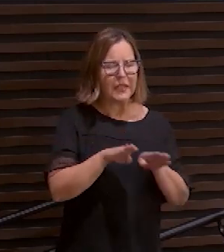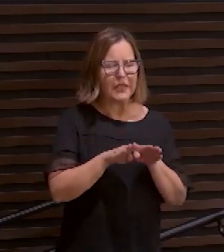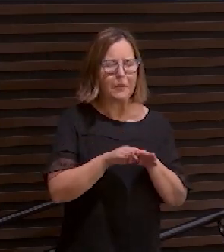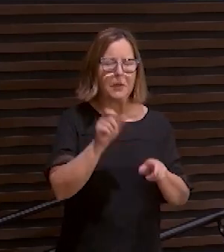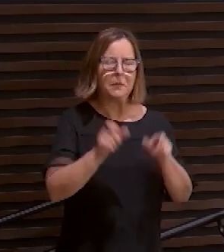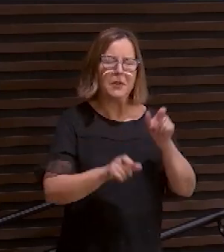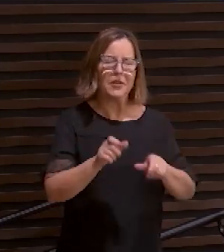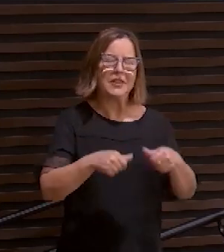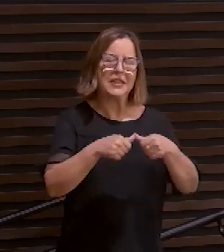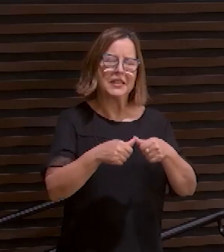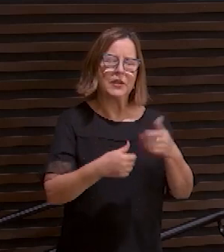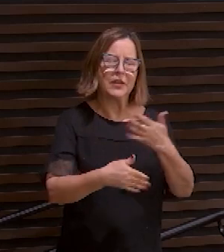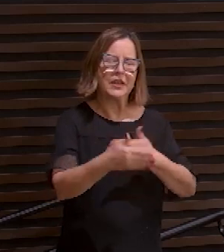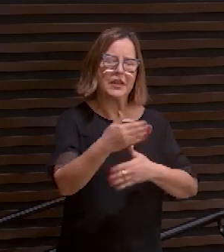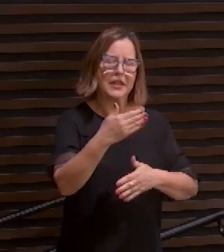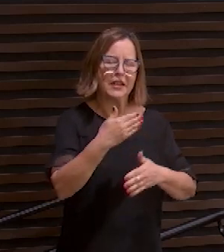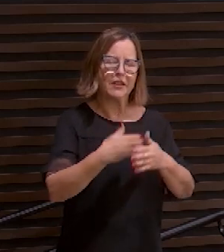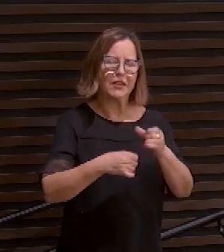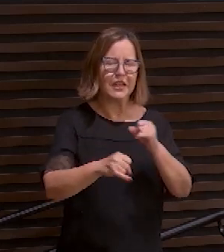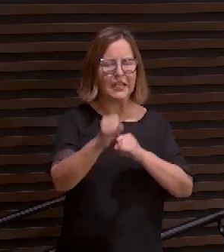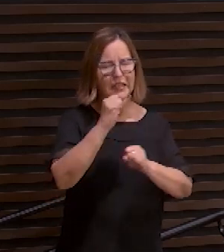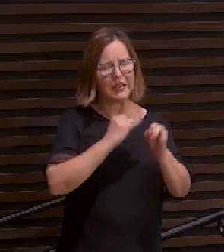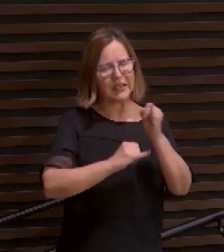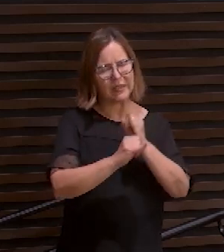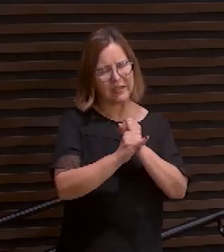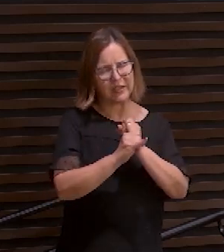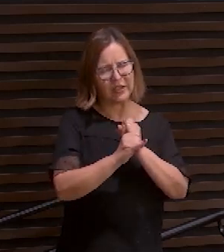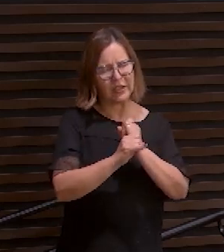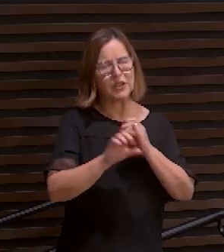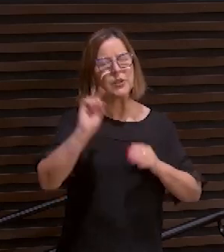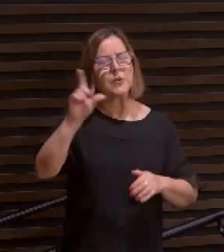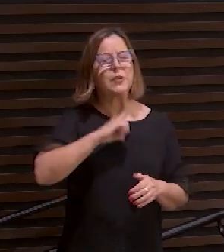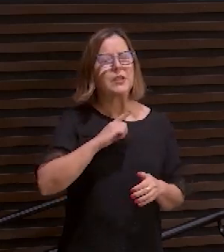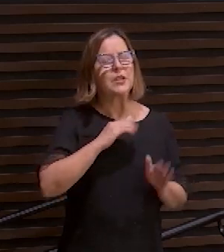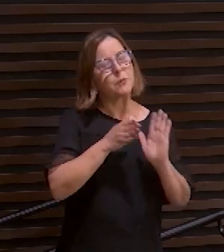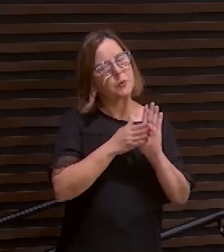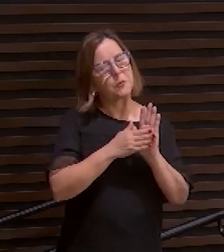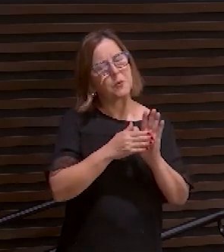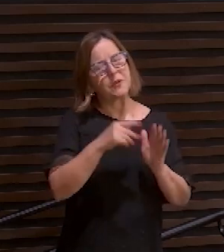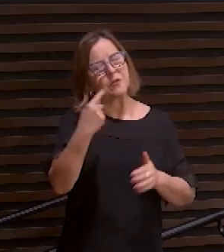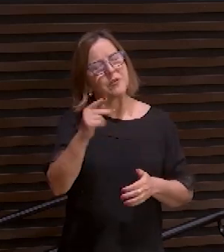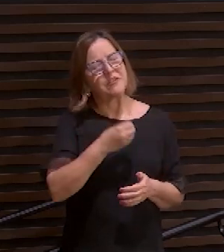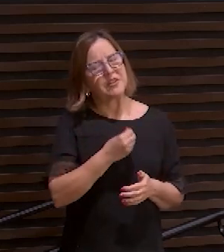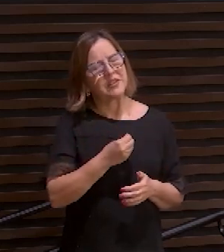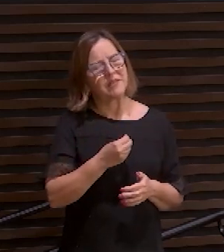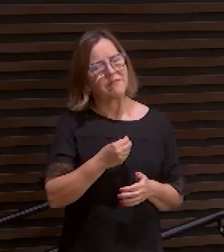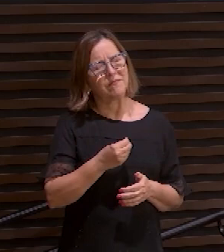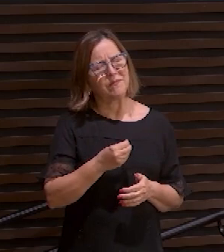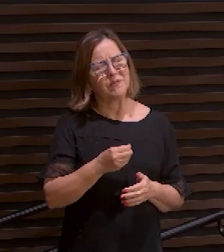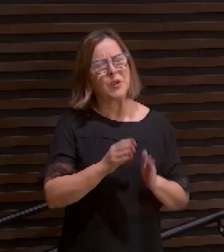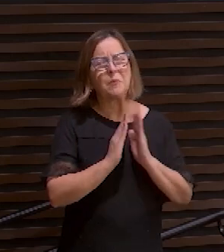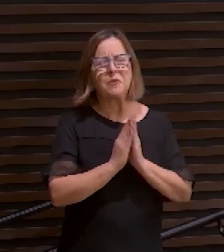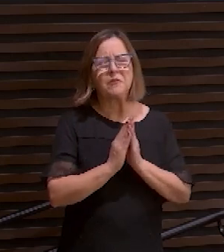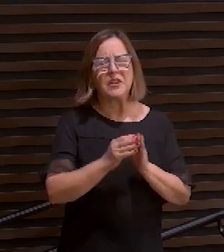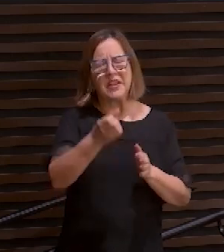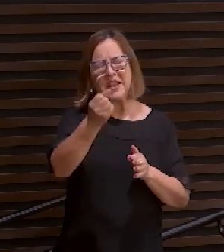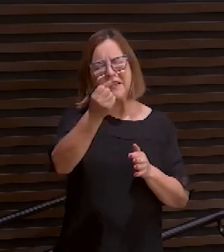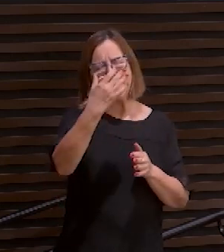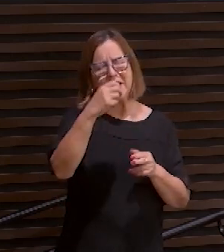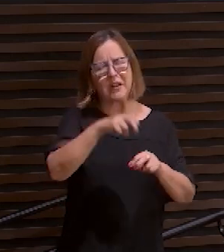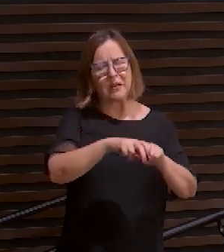internet, e tu tens um propósito. Então fala conosco, pela tua palavra e pelo teu Espírito,